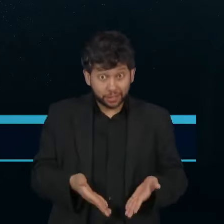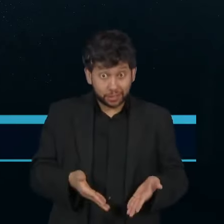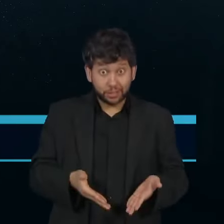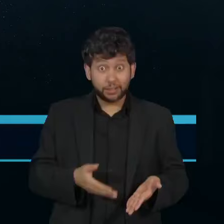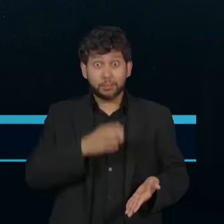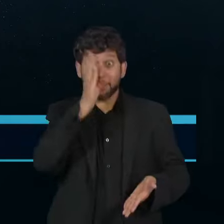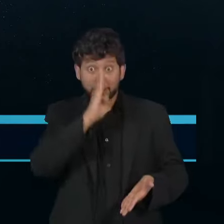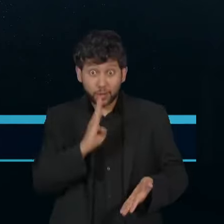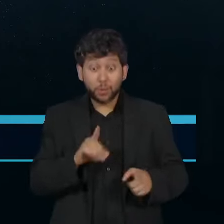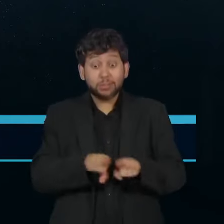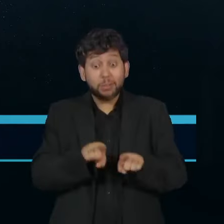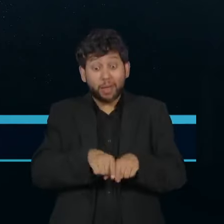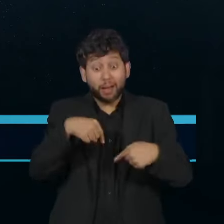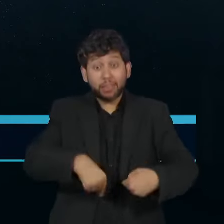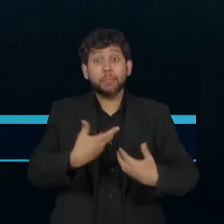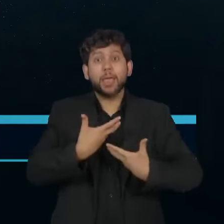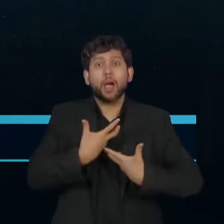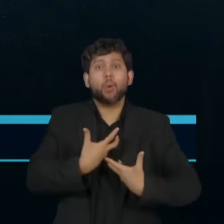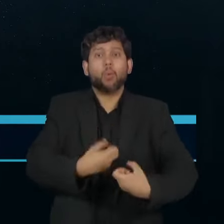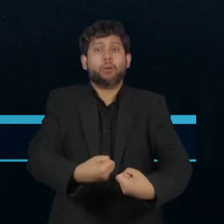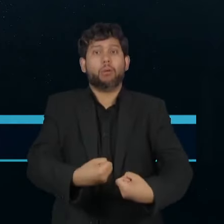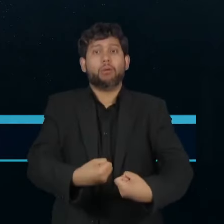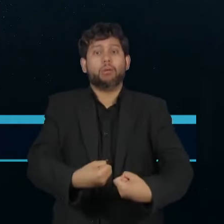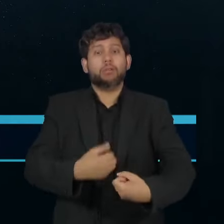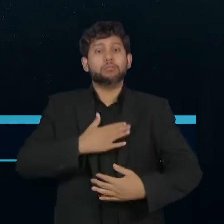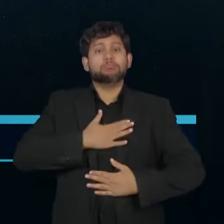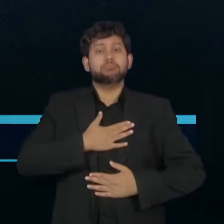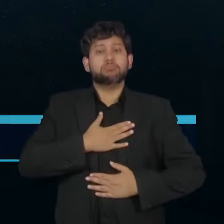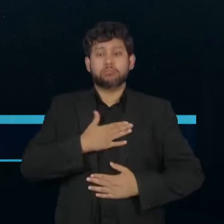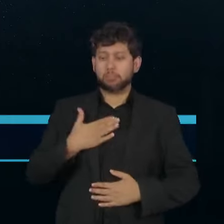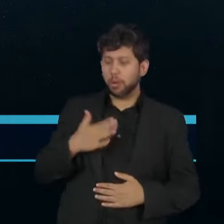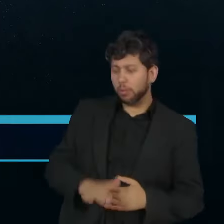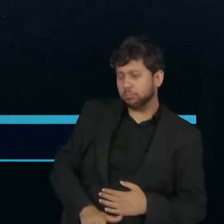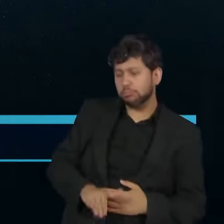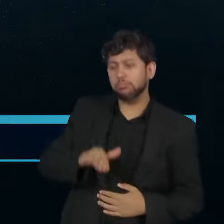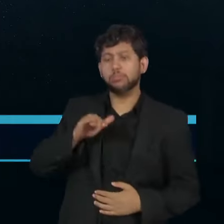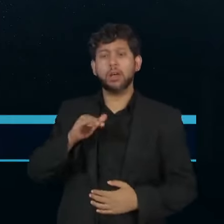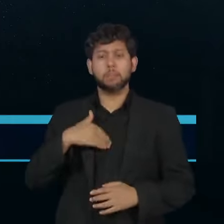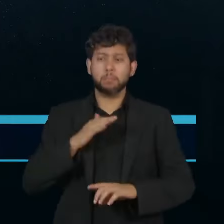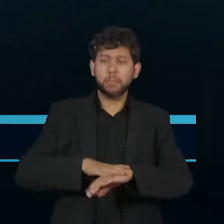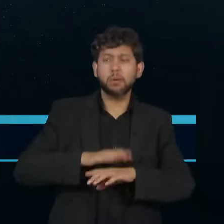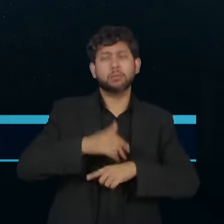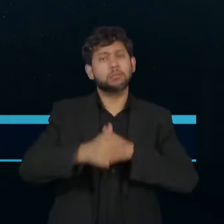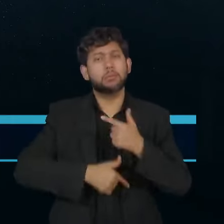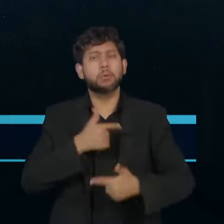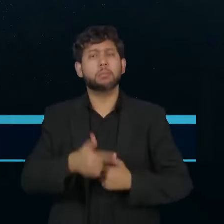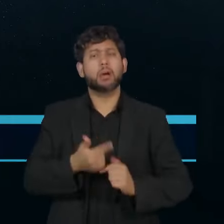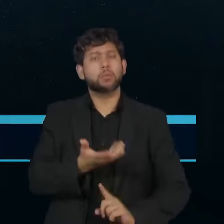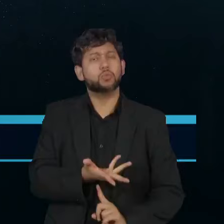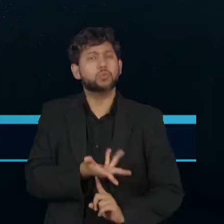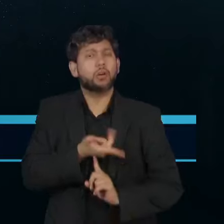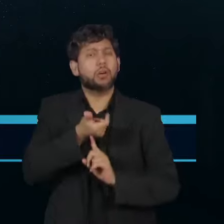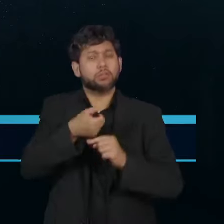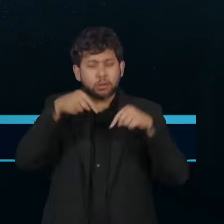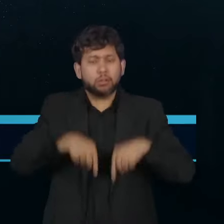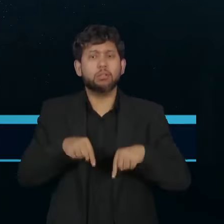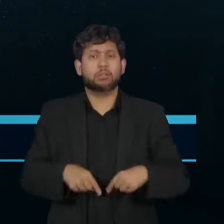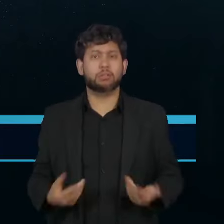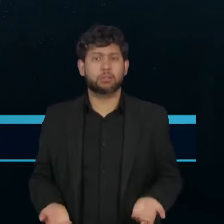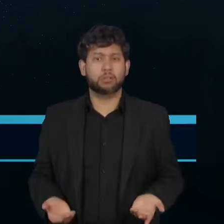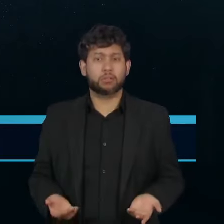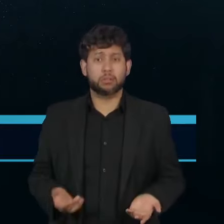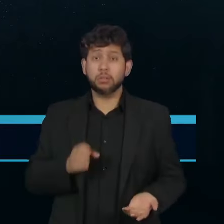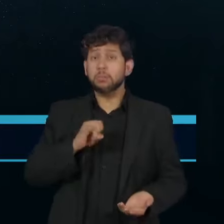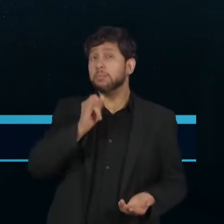acolh foi aqui que eu fiz meu trabalho de arte foi Ou seja eu acredito que se o meu